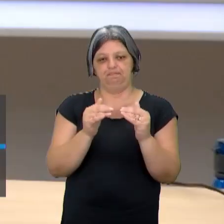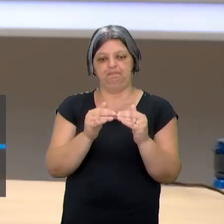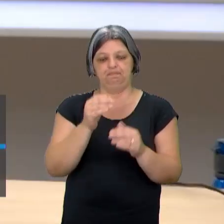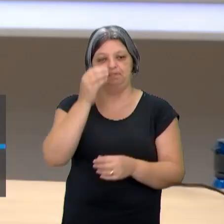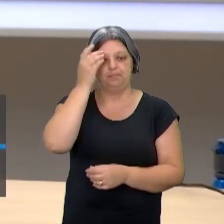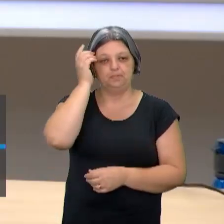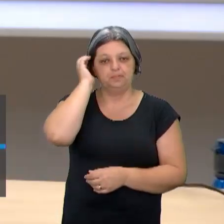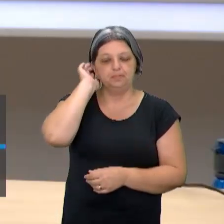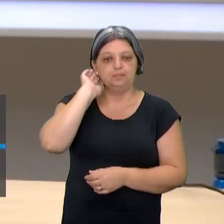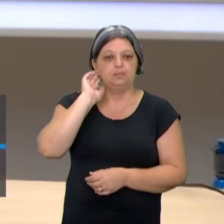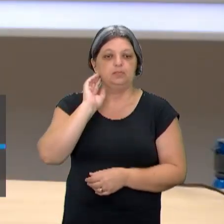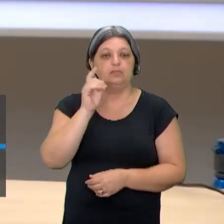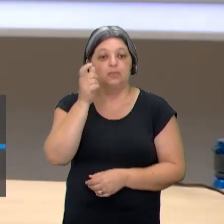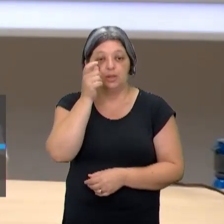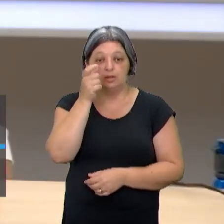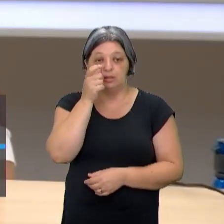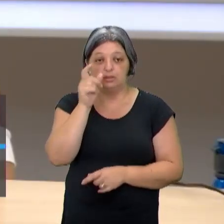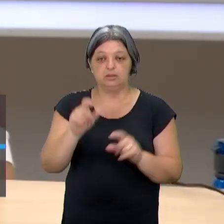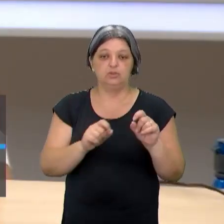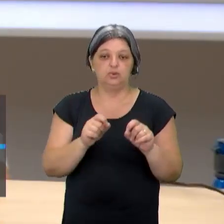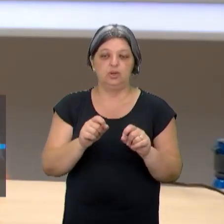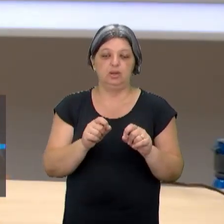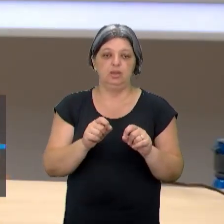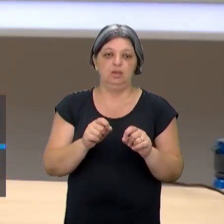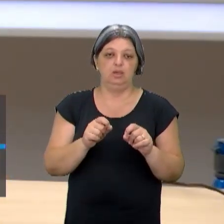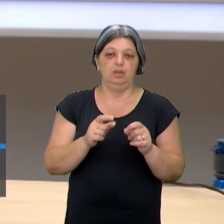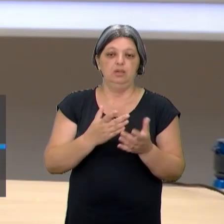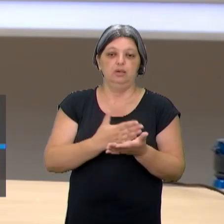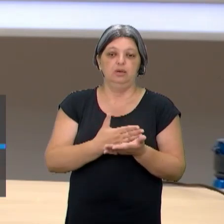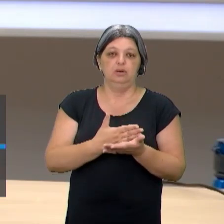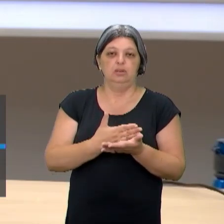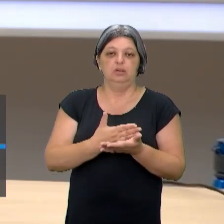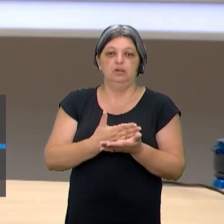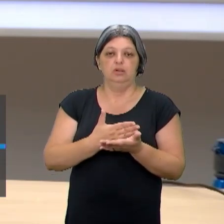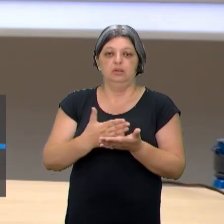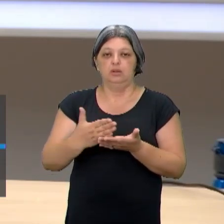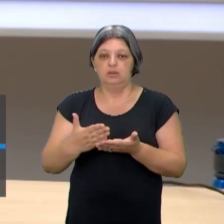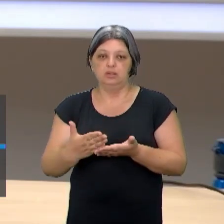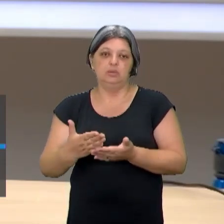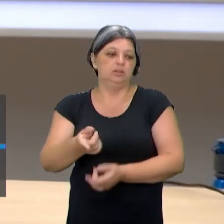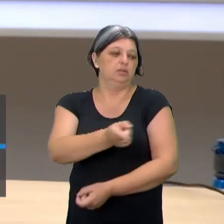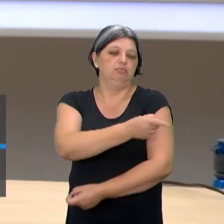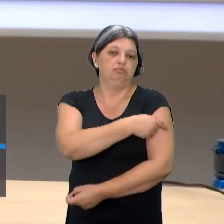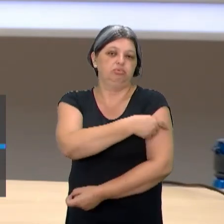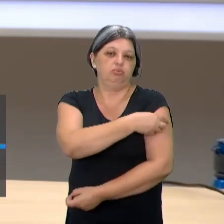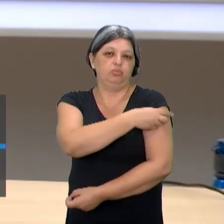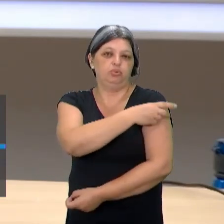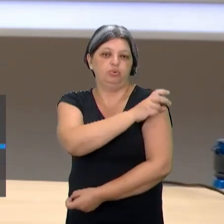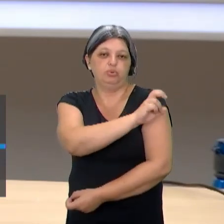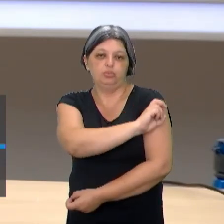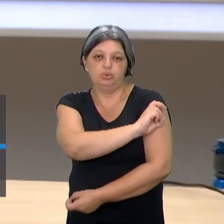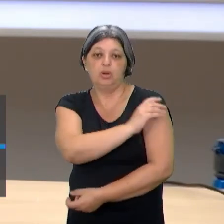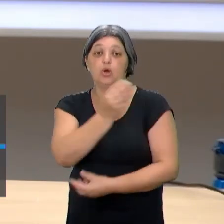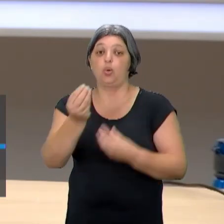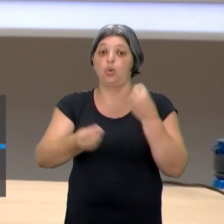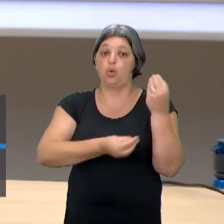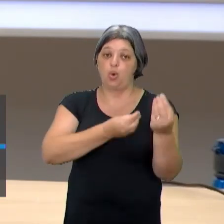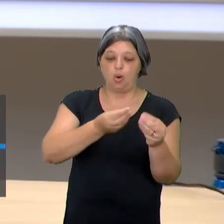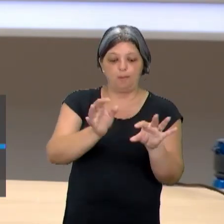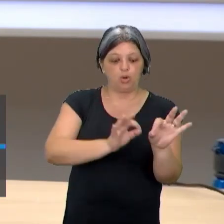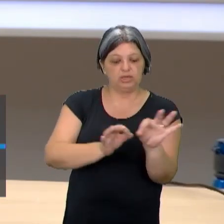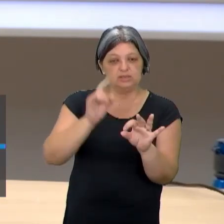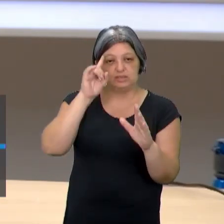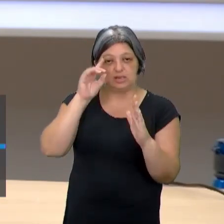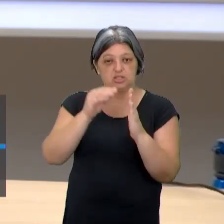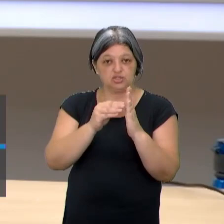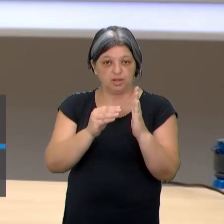o interessante, Gi, que nos anos iniciais, eles estão começando a aprender, né, como montar a agenda,